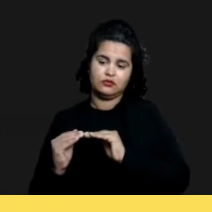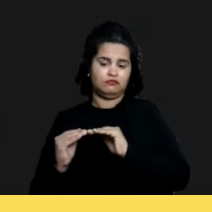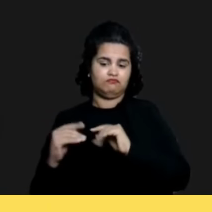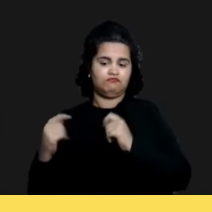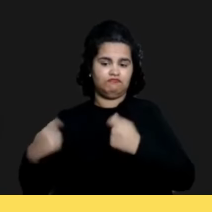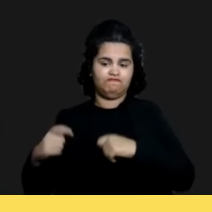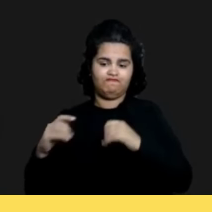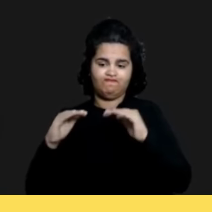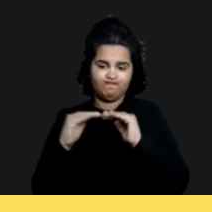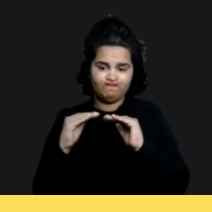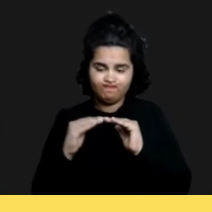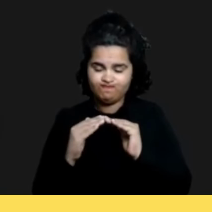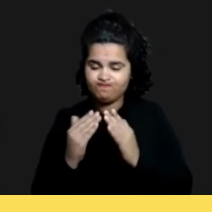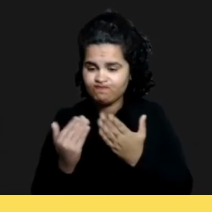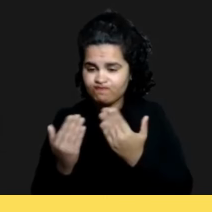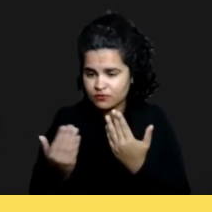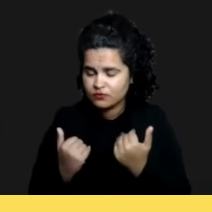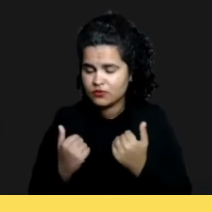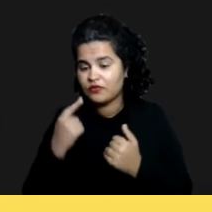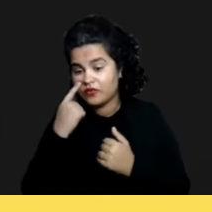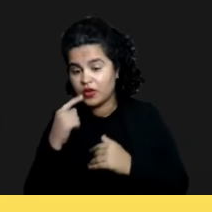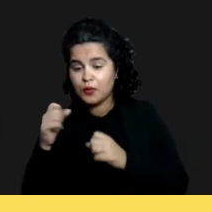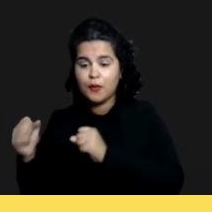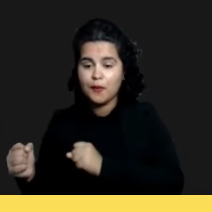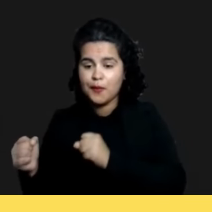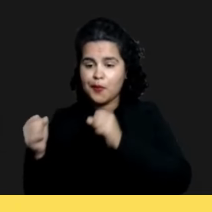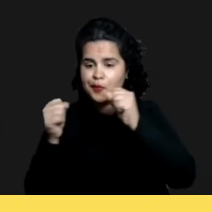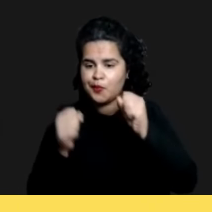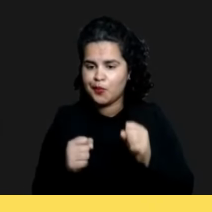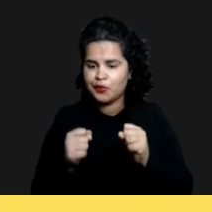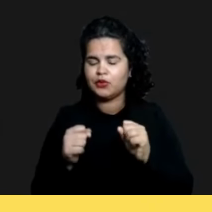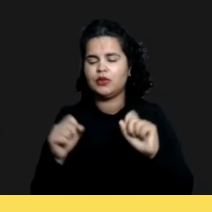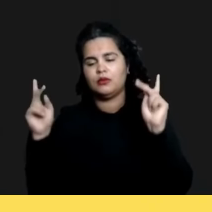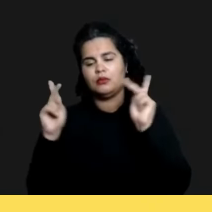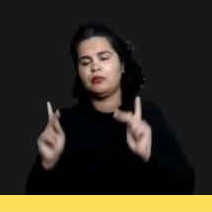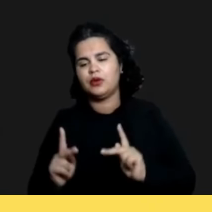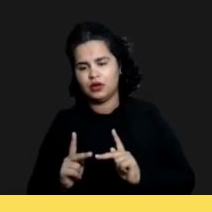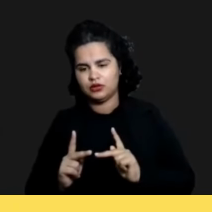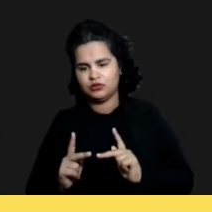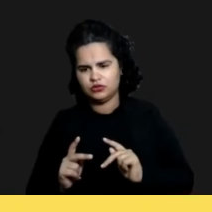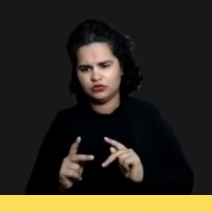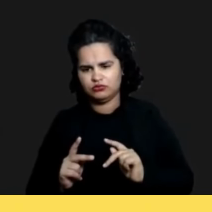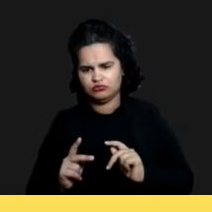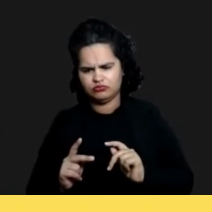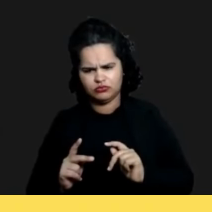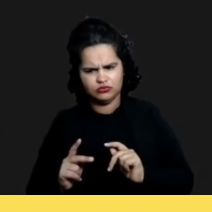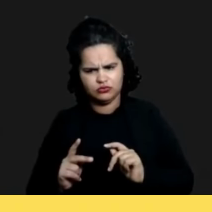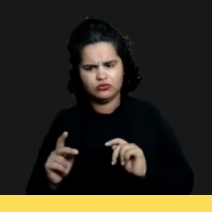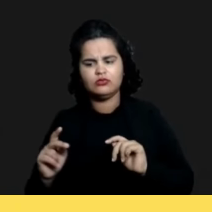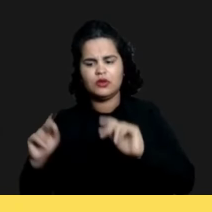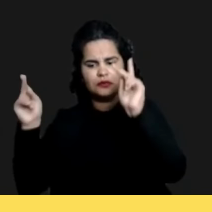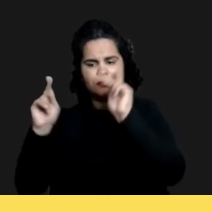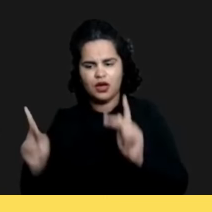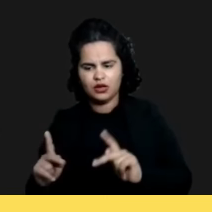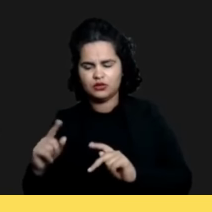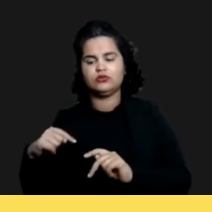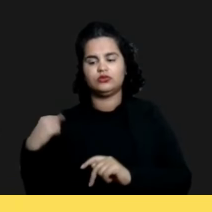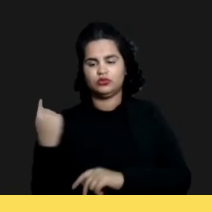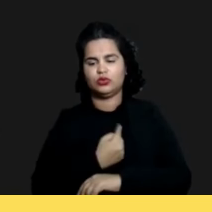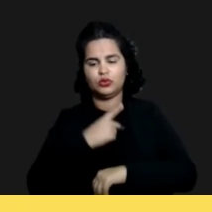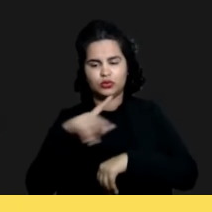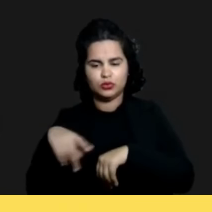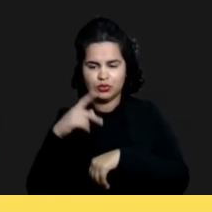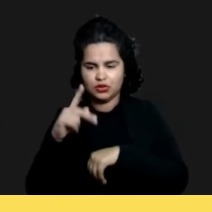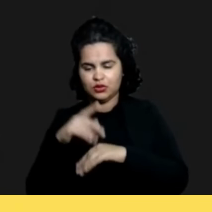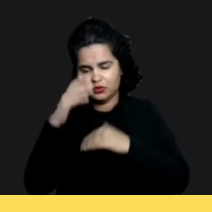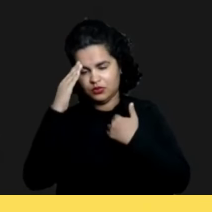forma da paz poder retornar e reinar sobre a nossa família, sobre o nosso país.